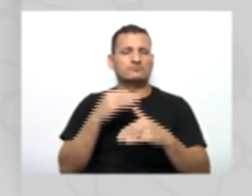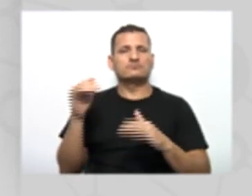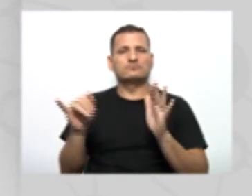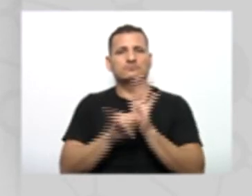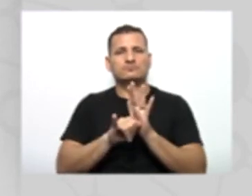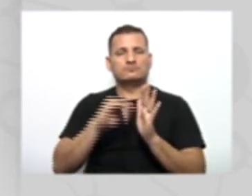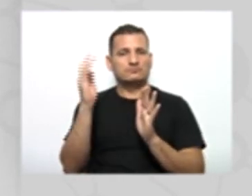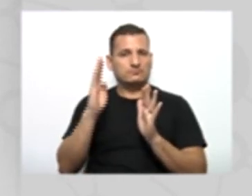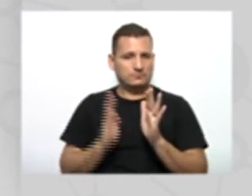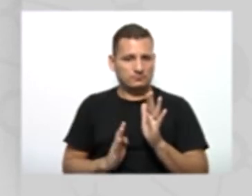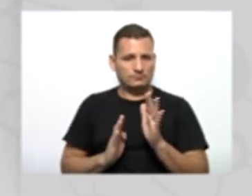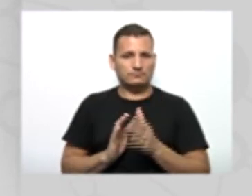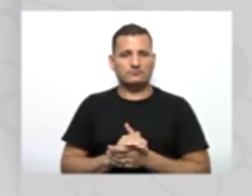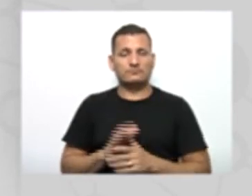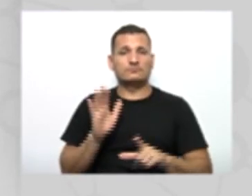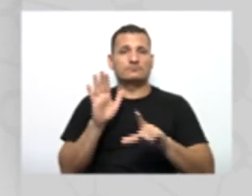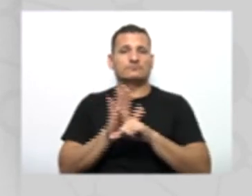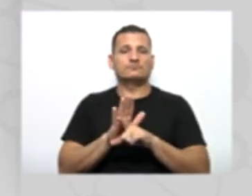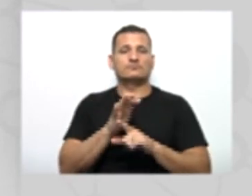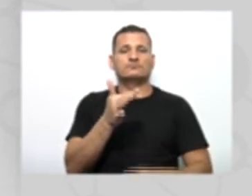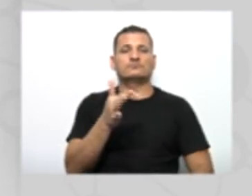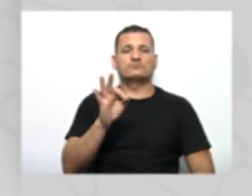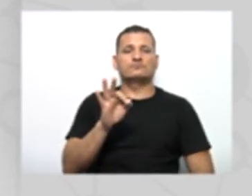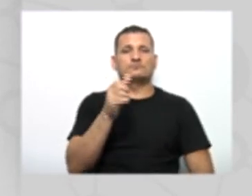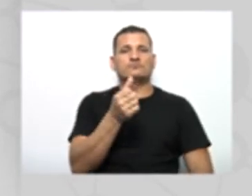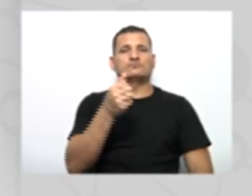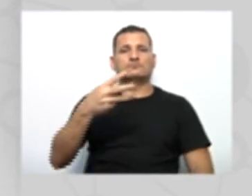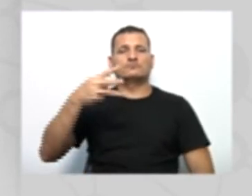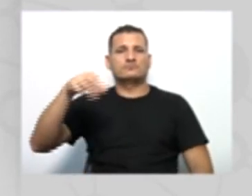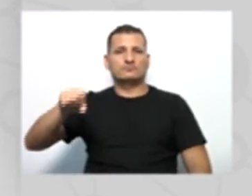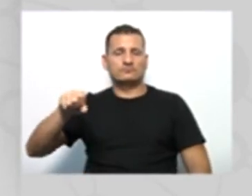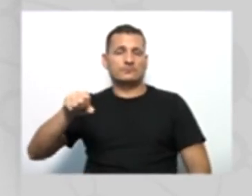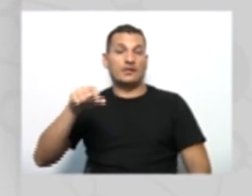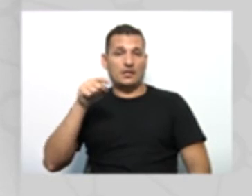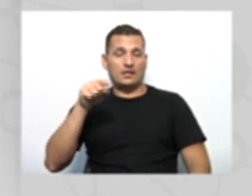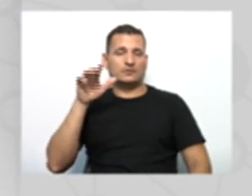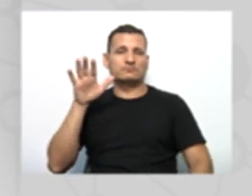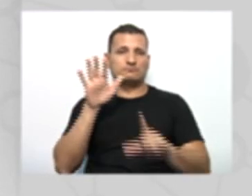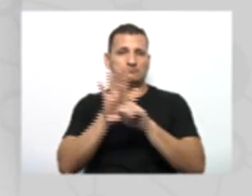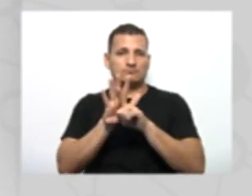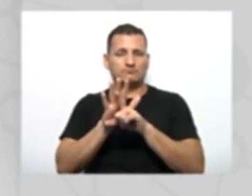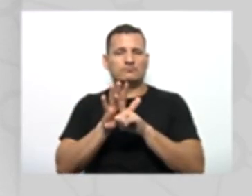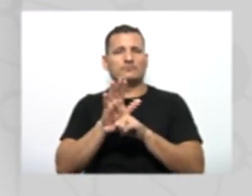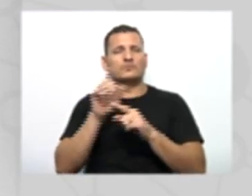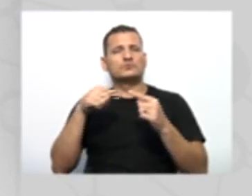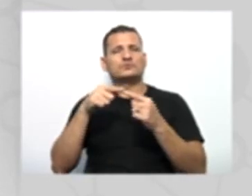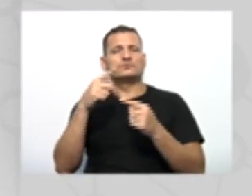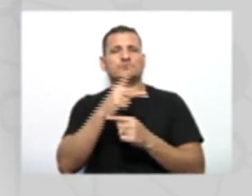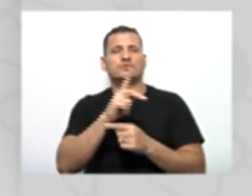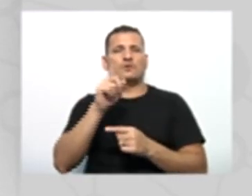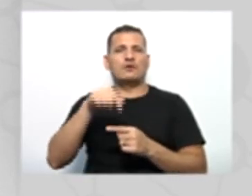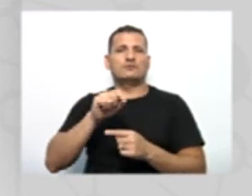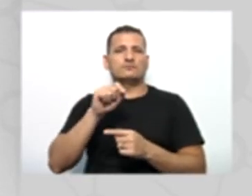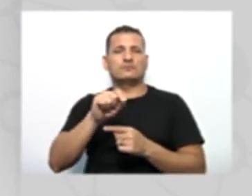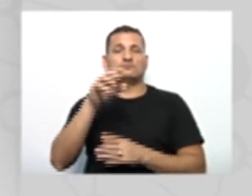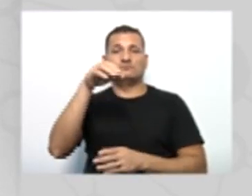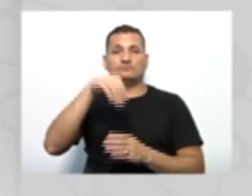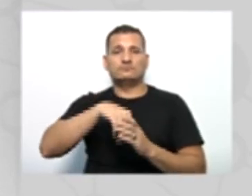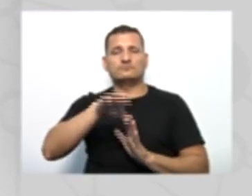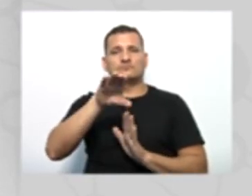social. E as ações populares, que também são muito importantes para que a gente possa compreender